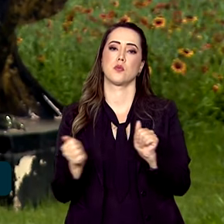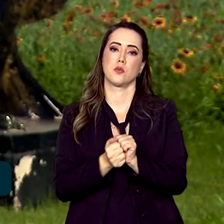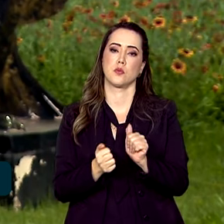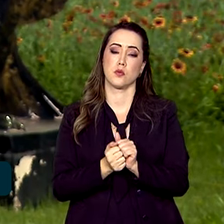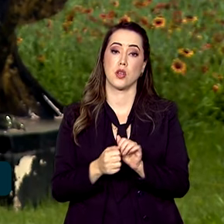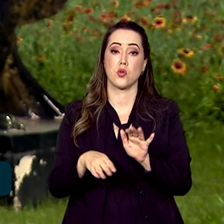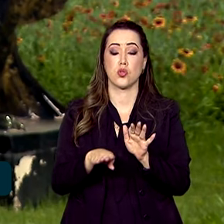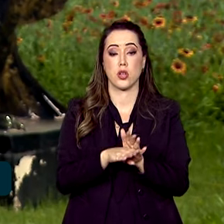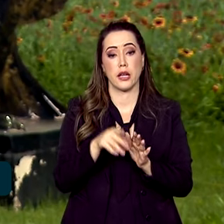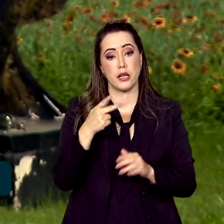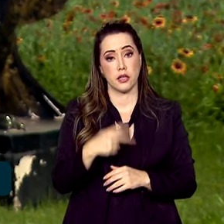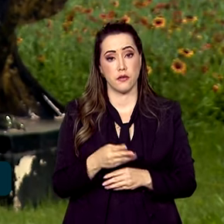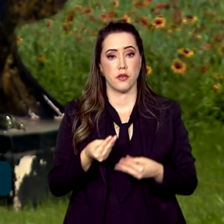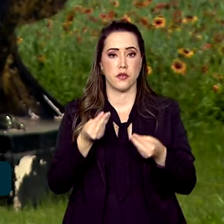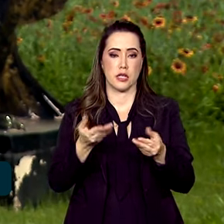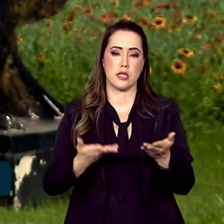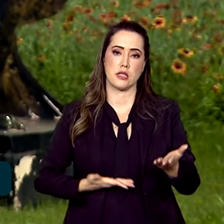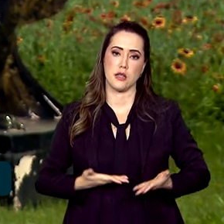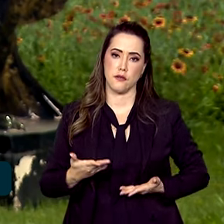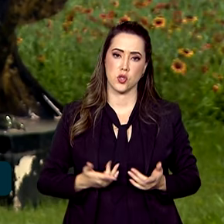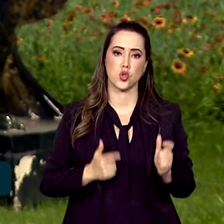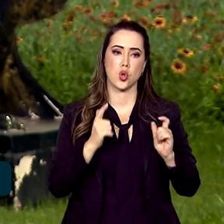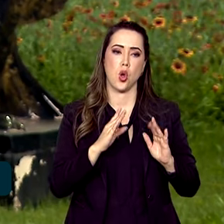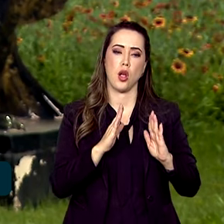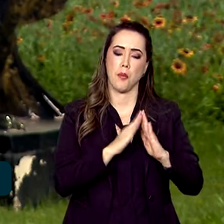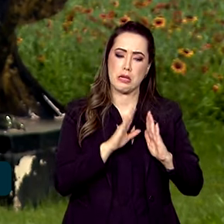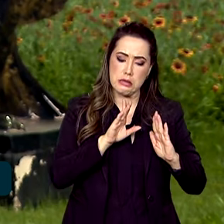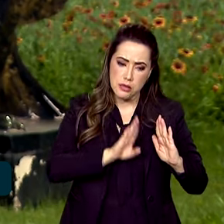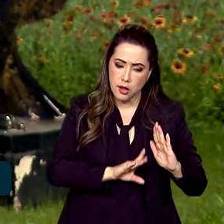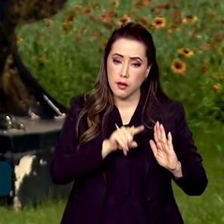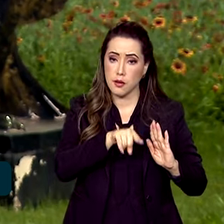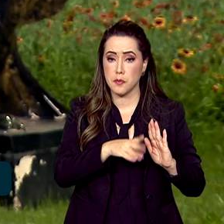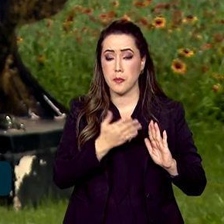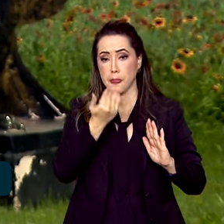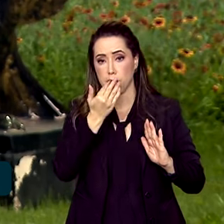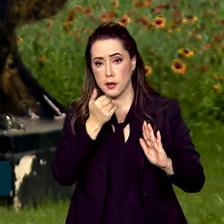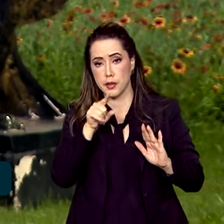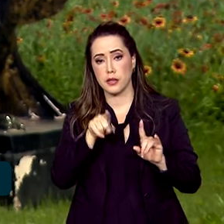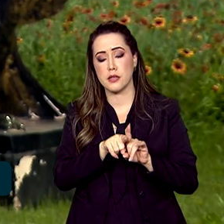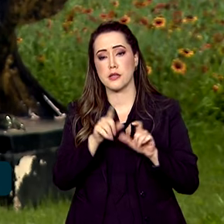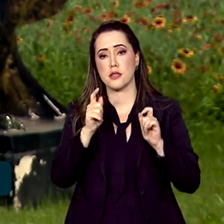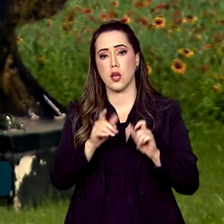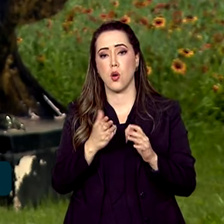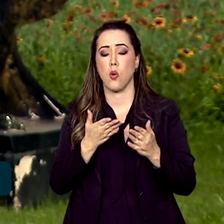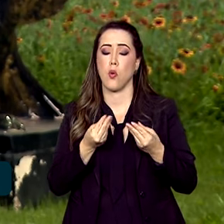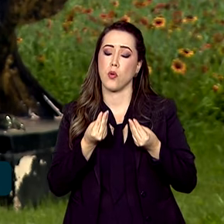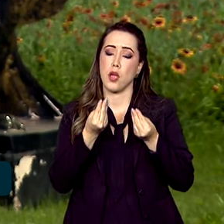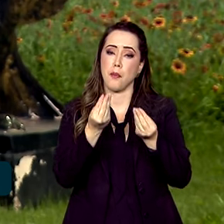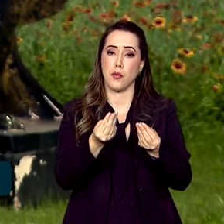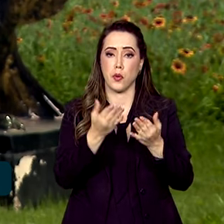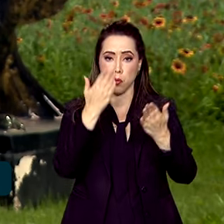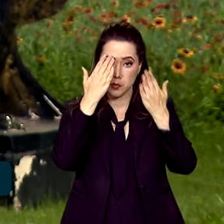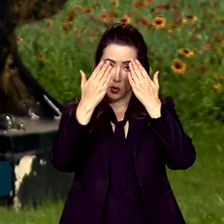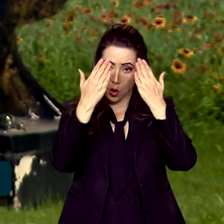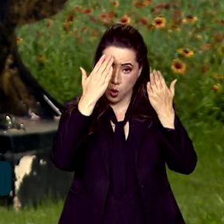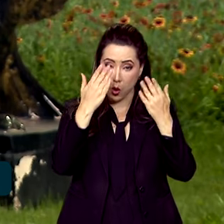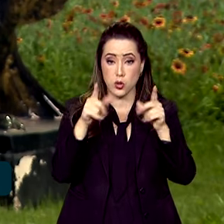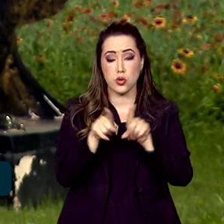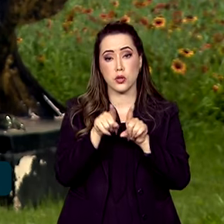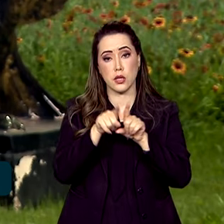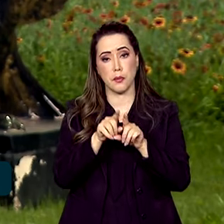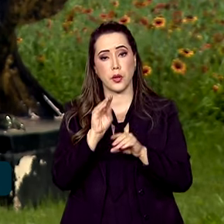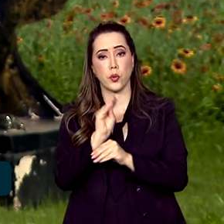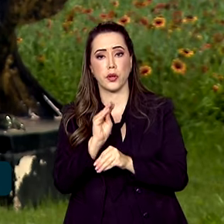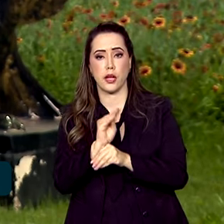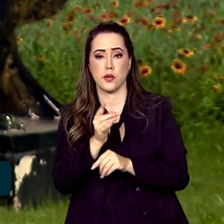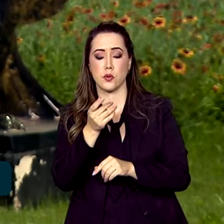chegarem, serão oferecidos serviços de abrigo, documentação e alimentação, além de apoio psicológico, cuidados médicos e